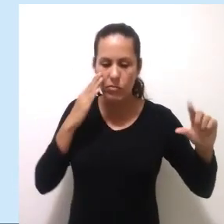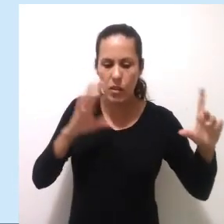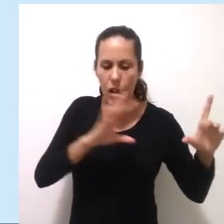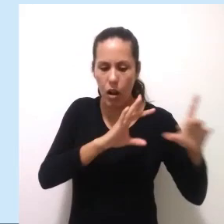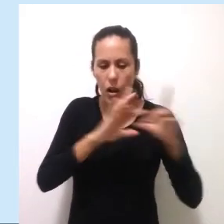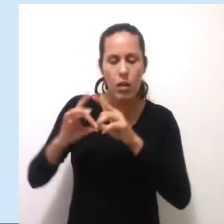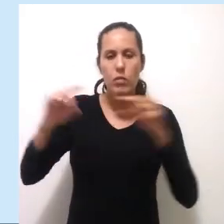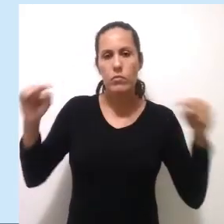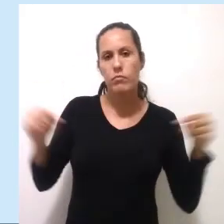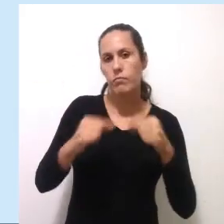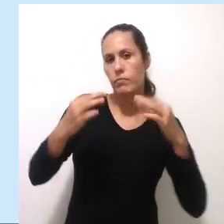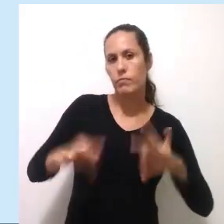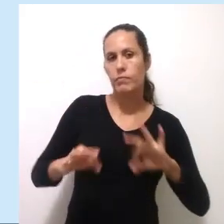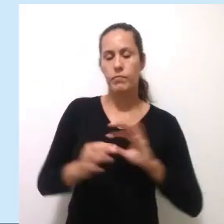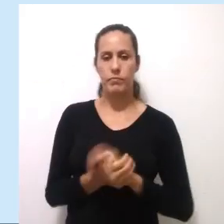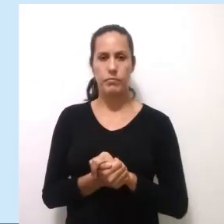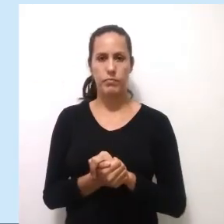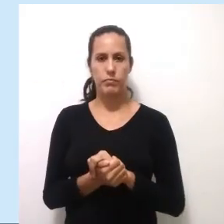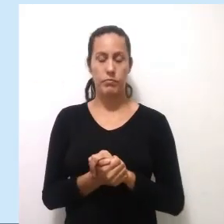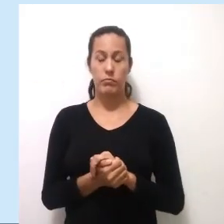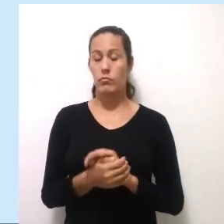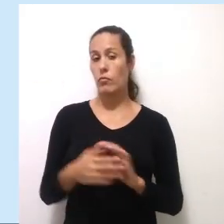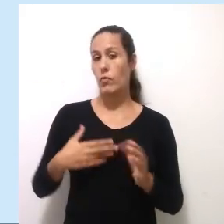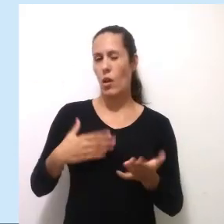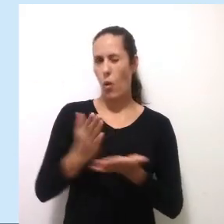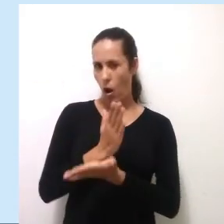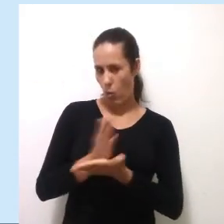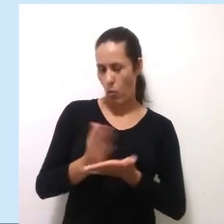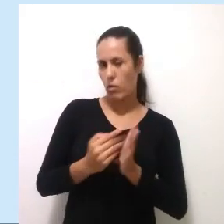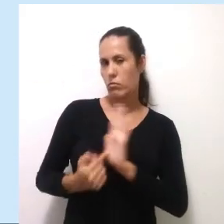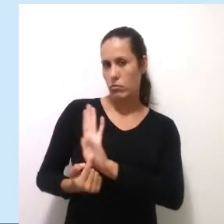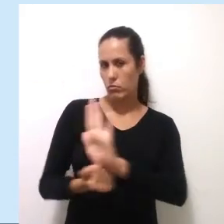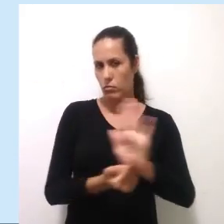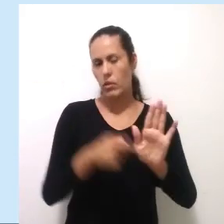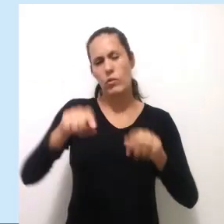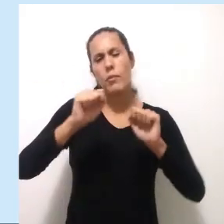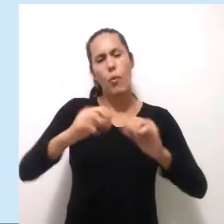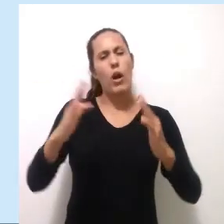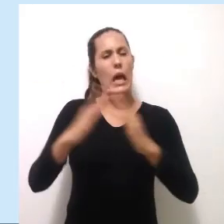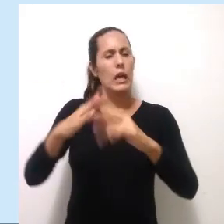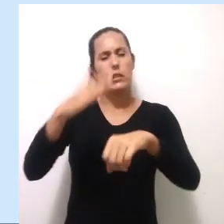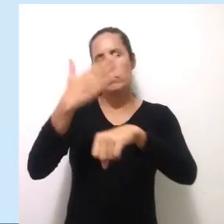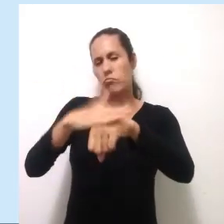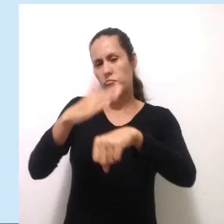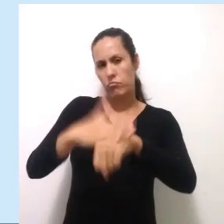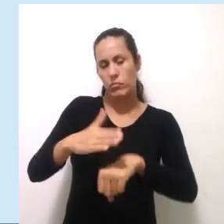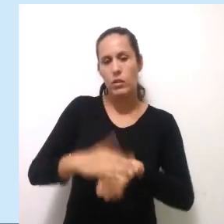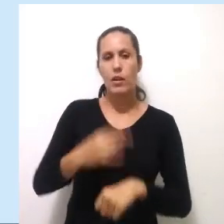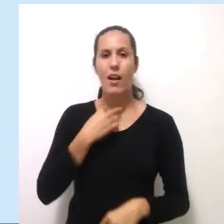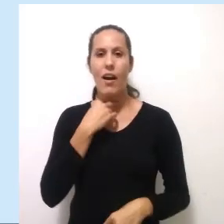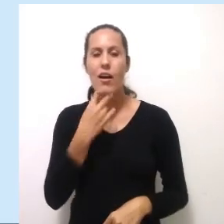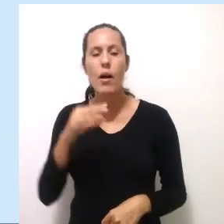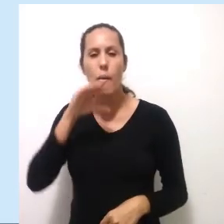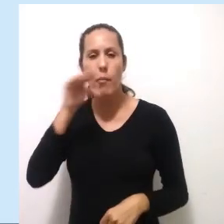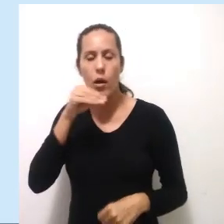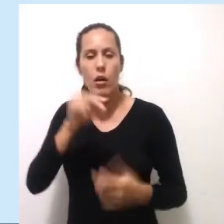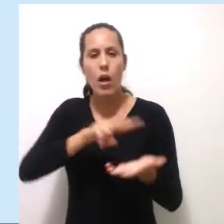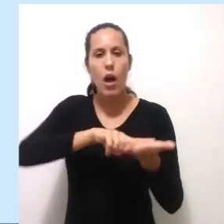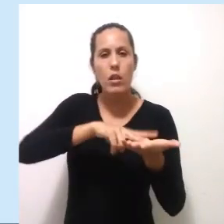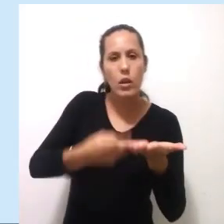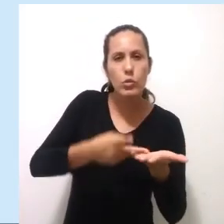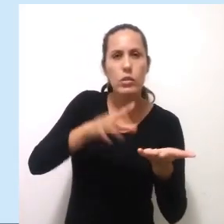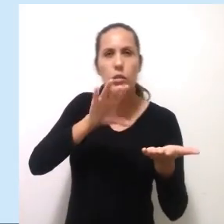qual período de tempo. Eu trouxe aqui algumas que você pode treinar em casa, acompanhando a pronúncia e